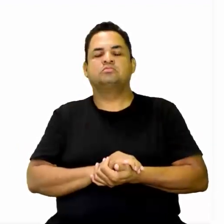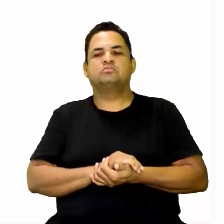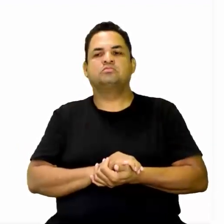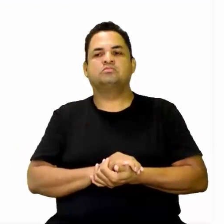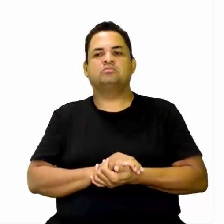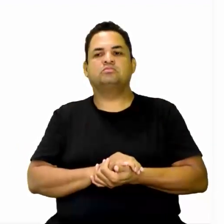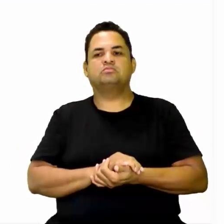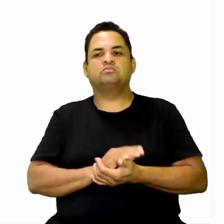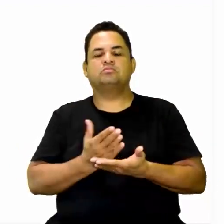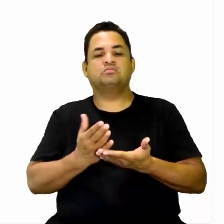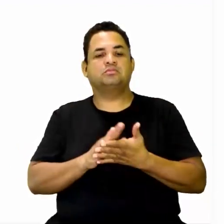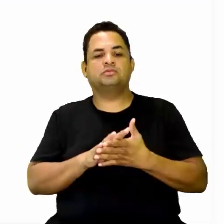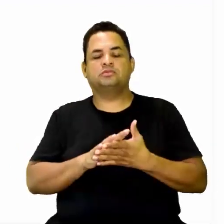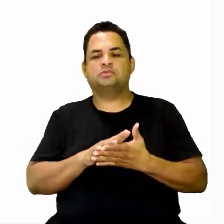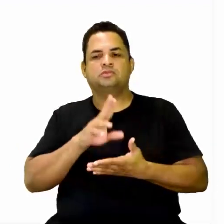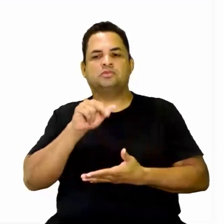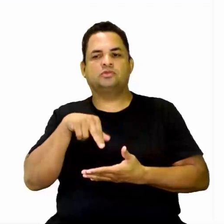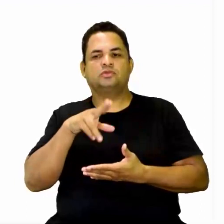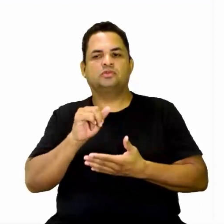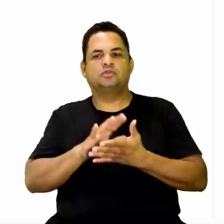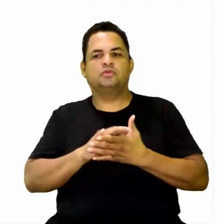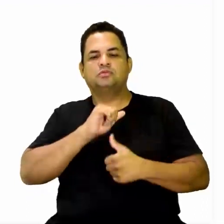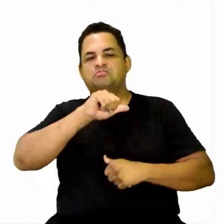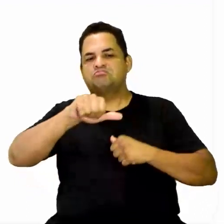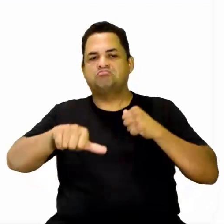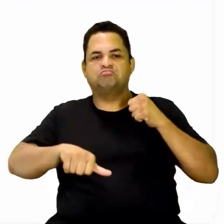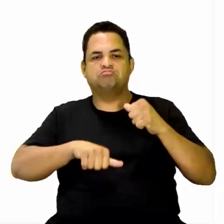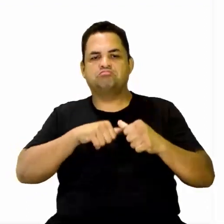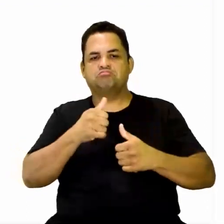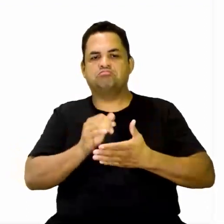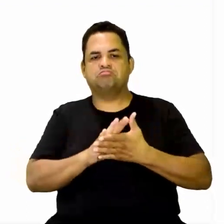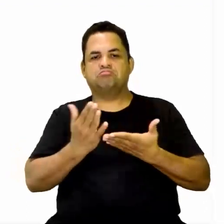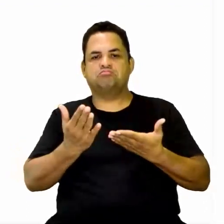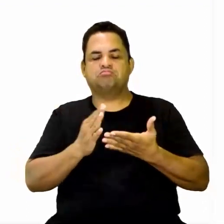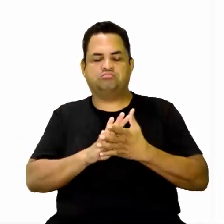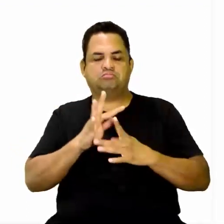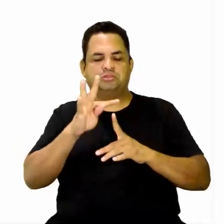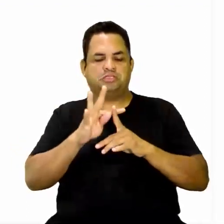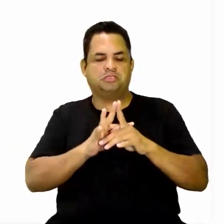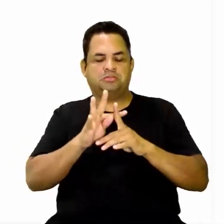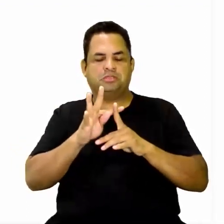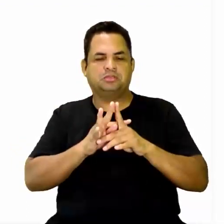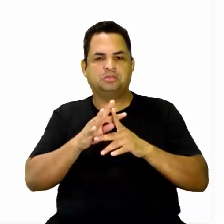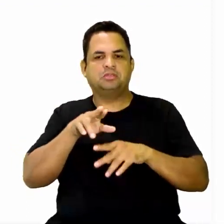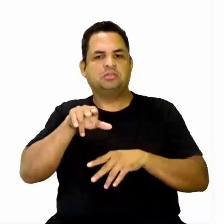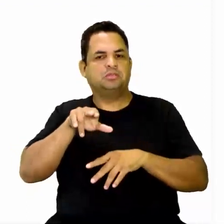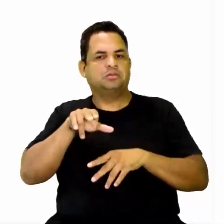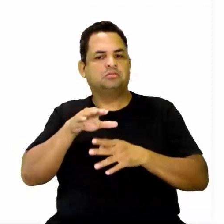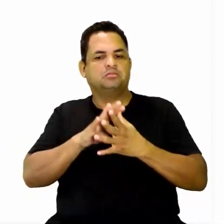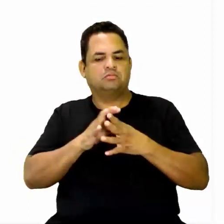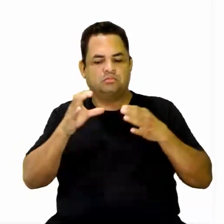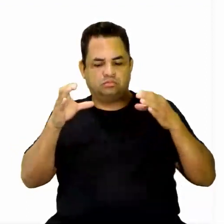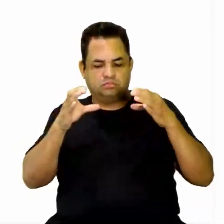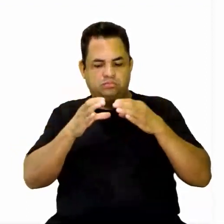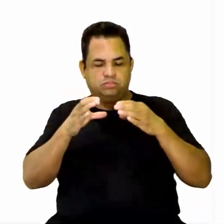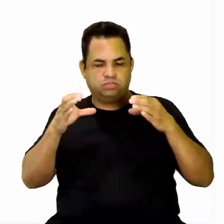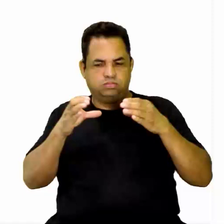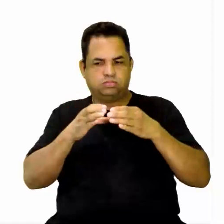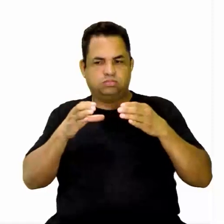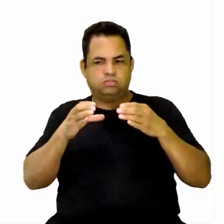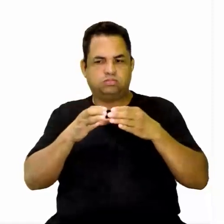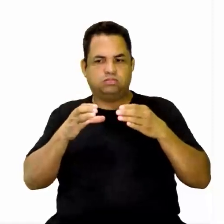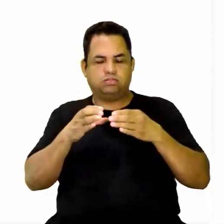determinadas e praticamente invariáveis nas mesmas condições de temperatura e